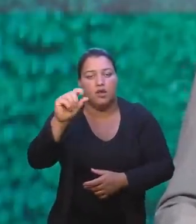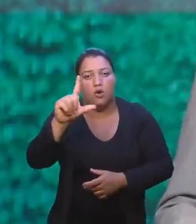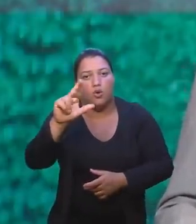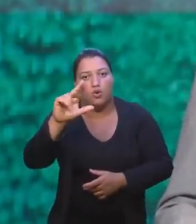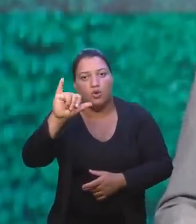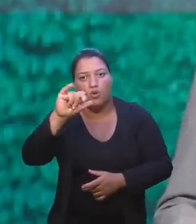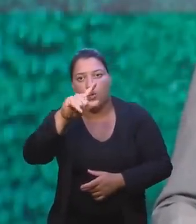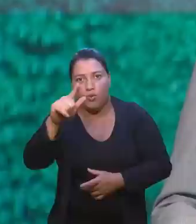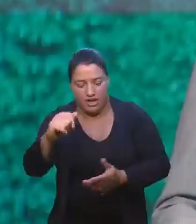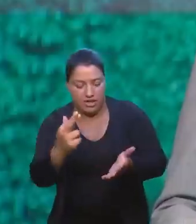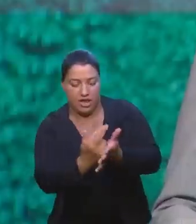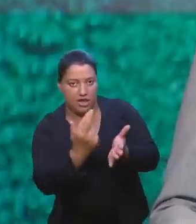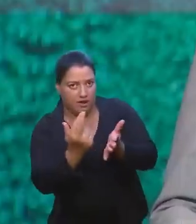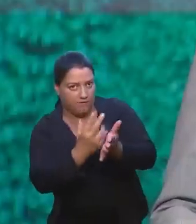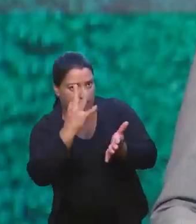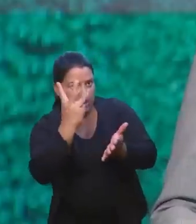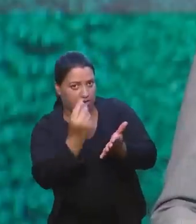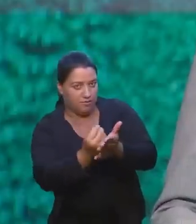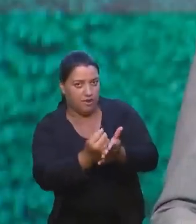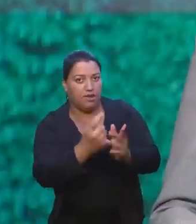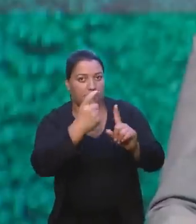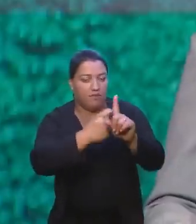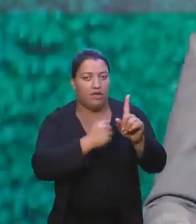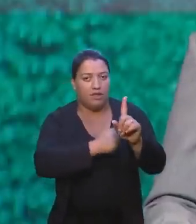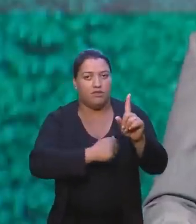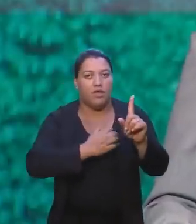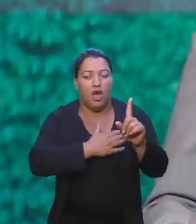Revista Espírita, de agosto de